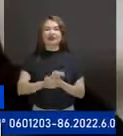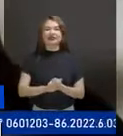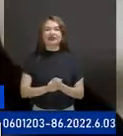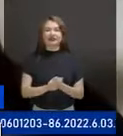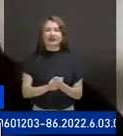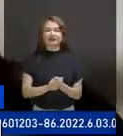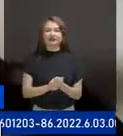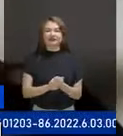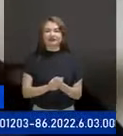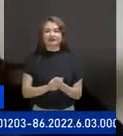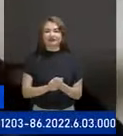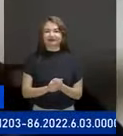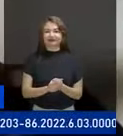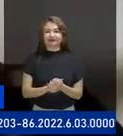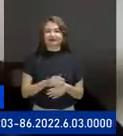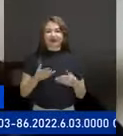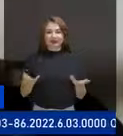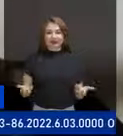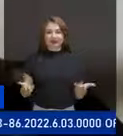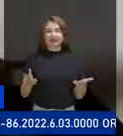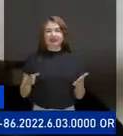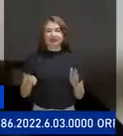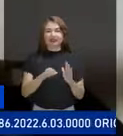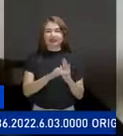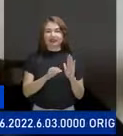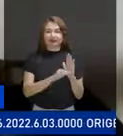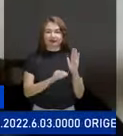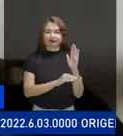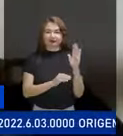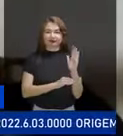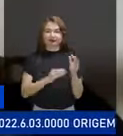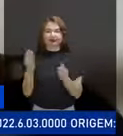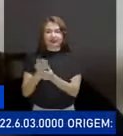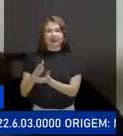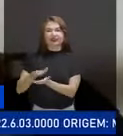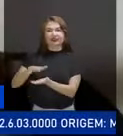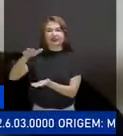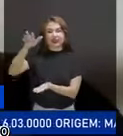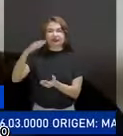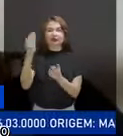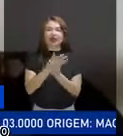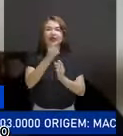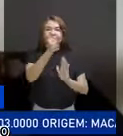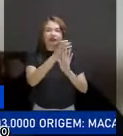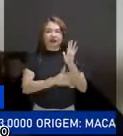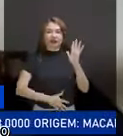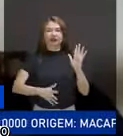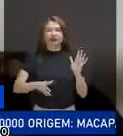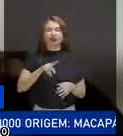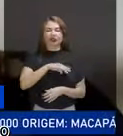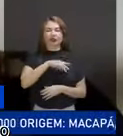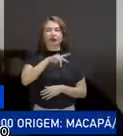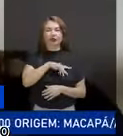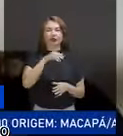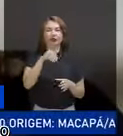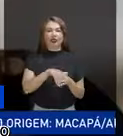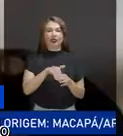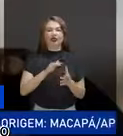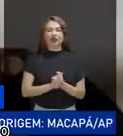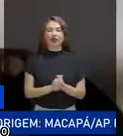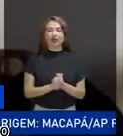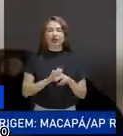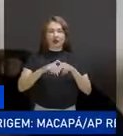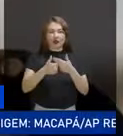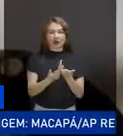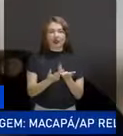Eleitoral. Cuido dos Foco na autos juíza de Paola embargos Santos. de declaração foram postos pelo Ministério Público Eleitoral